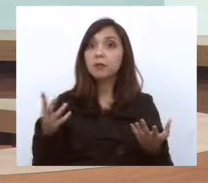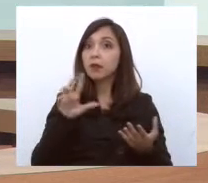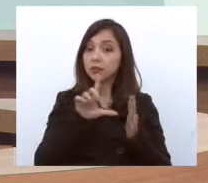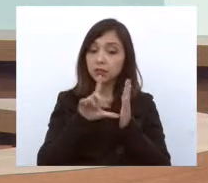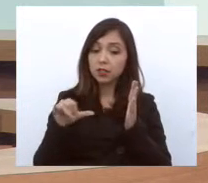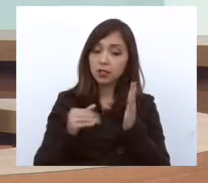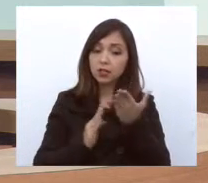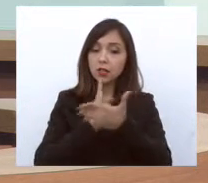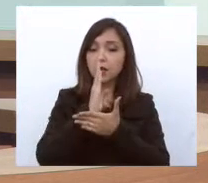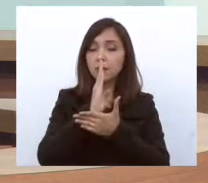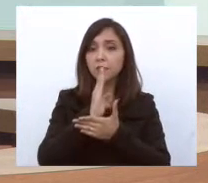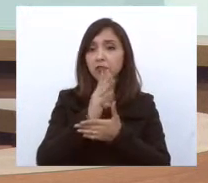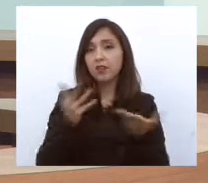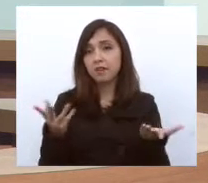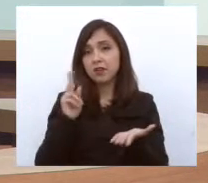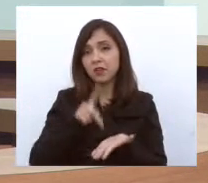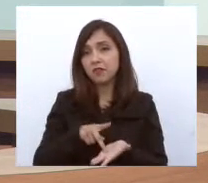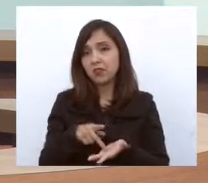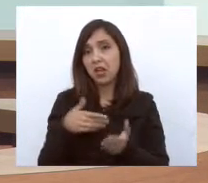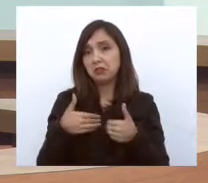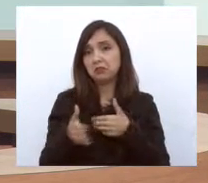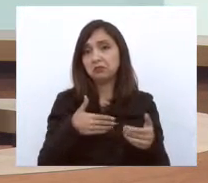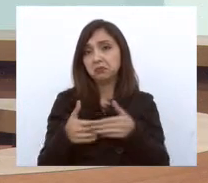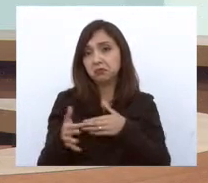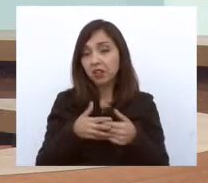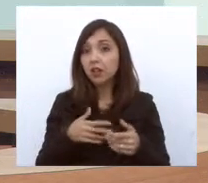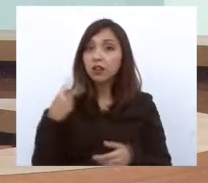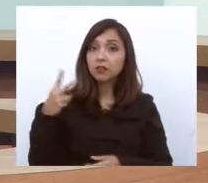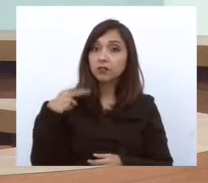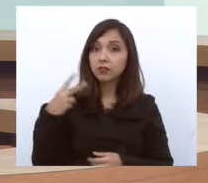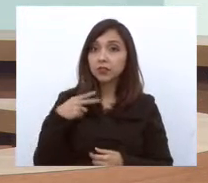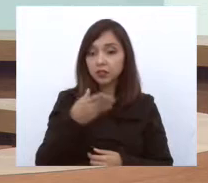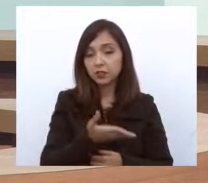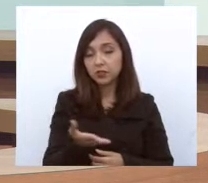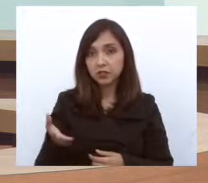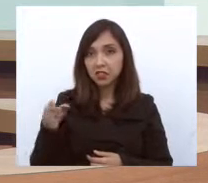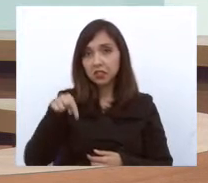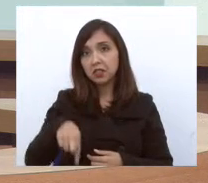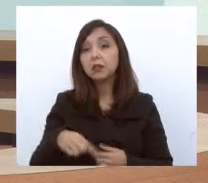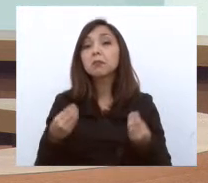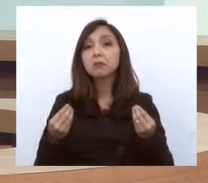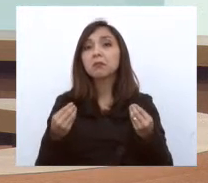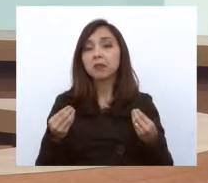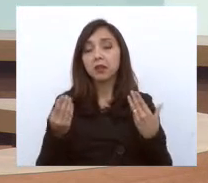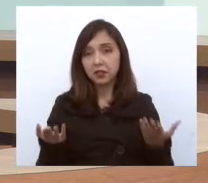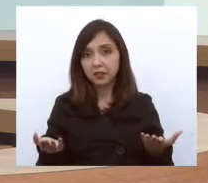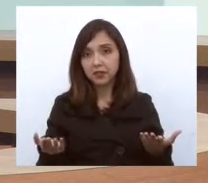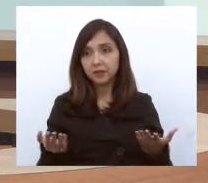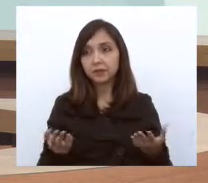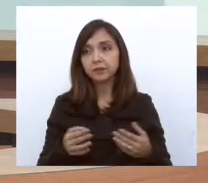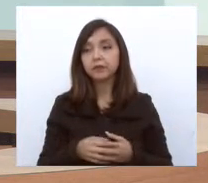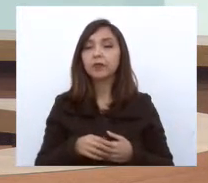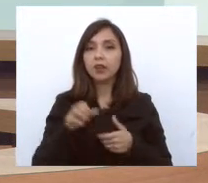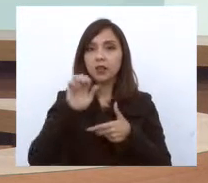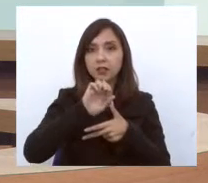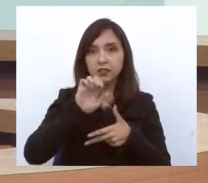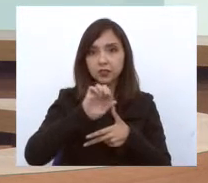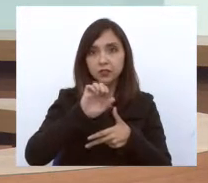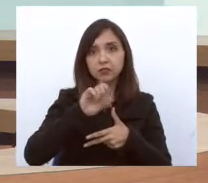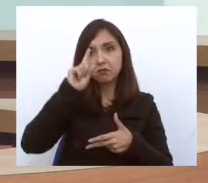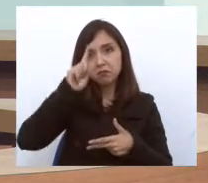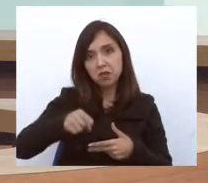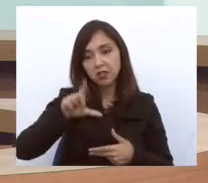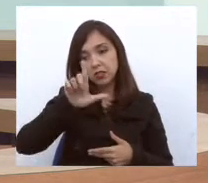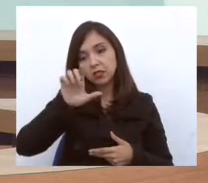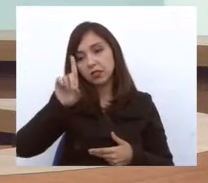lei aprovada que na realidade não serve para nada. Os vereadores aqui estão servindo para quê? O executivo manda a LDO,